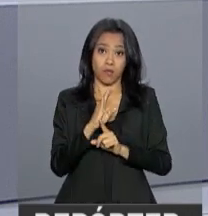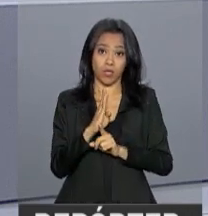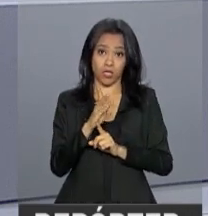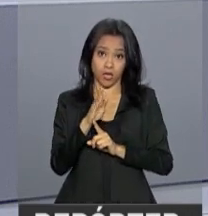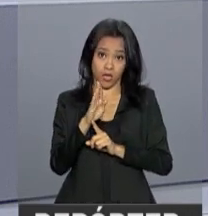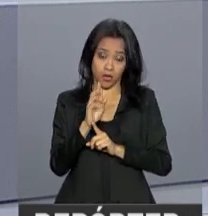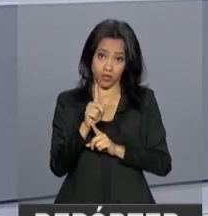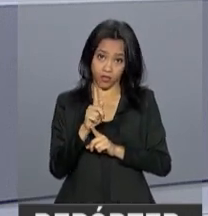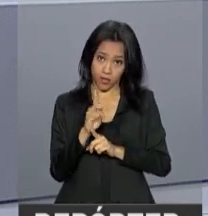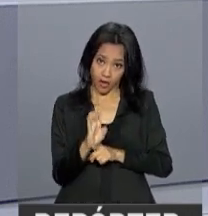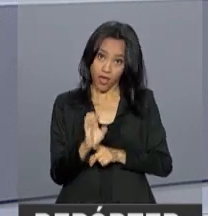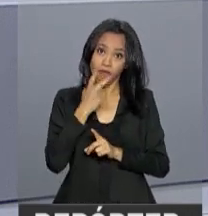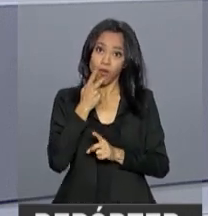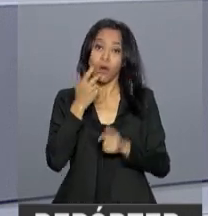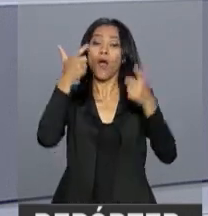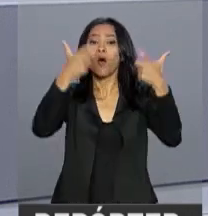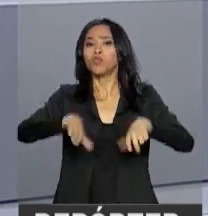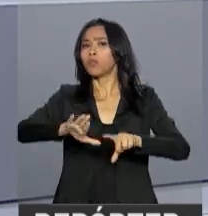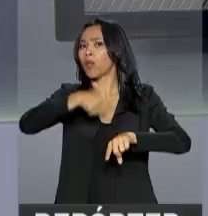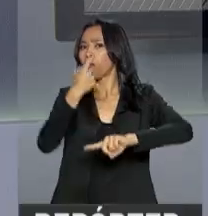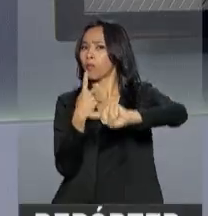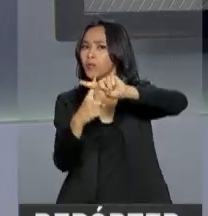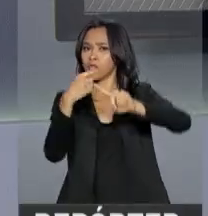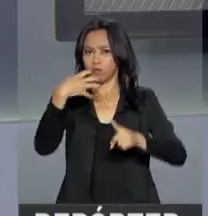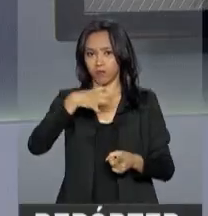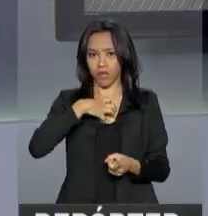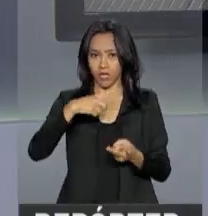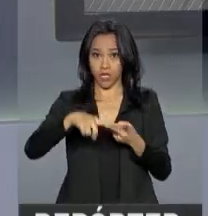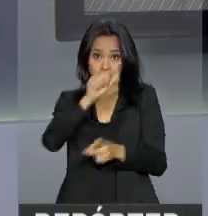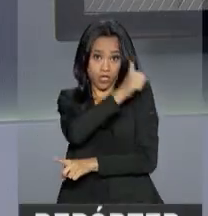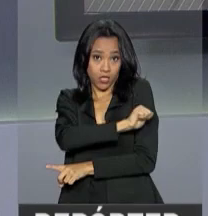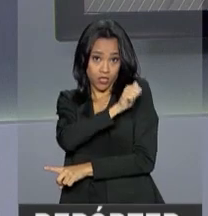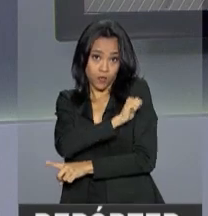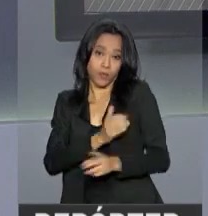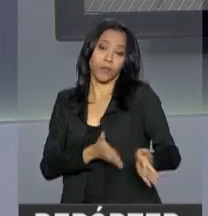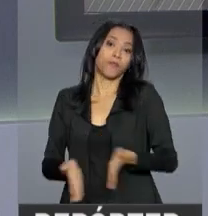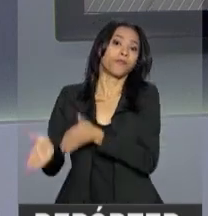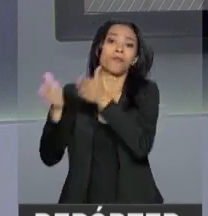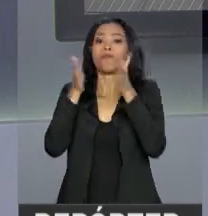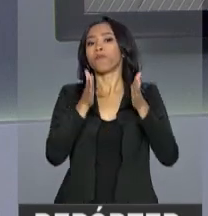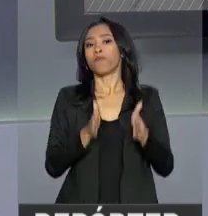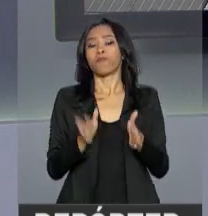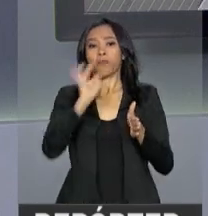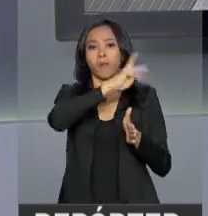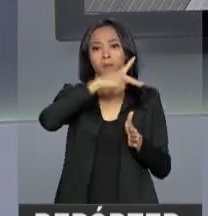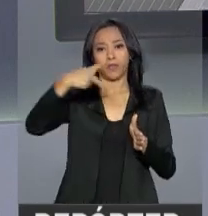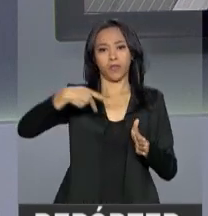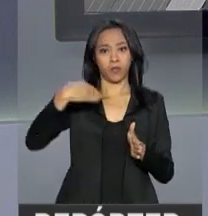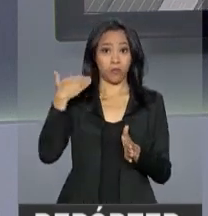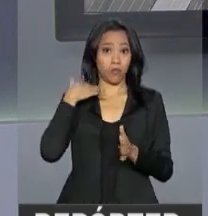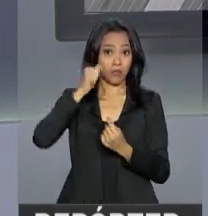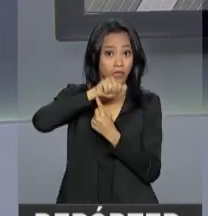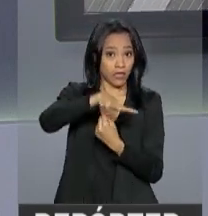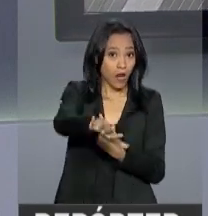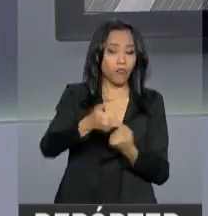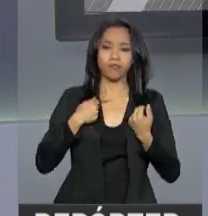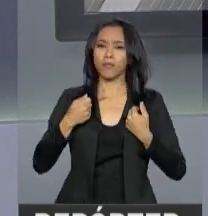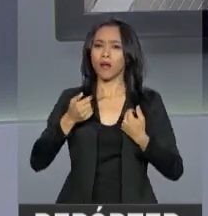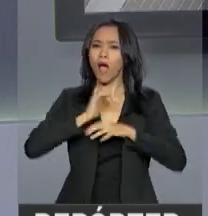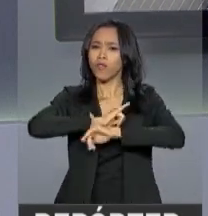foram na bahia e no rio de janeiro o presidente do banco central ilan goldfajn me tranquilizou os